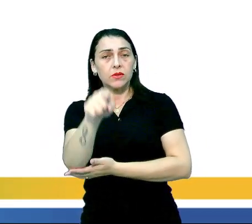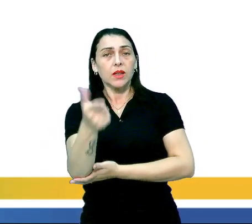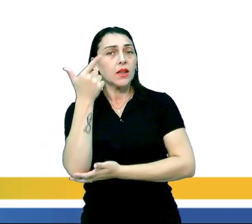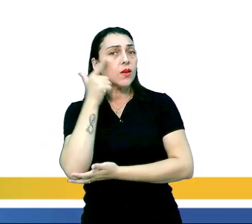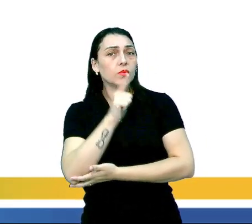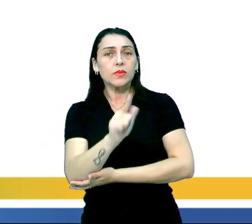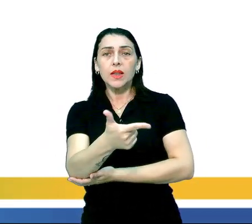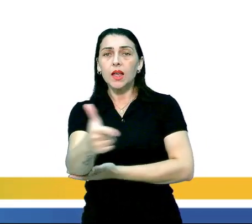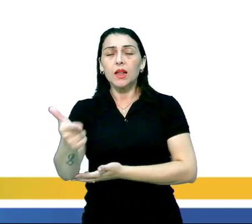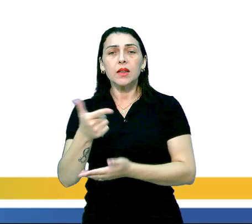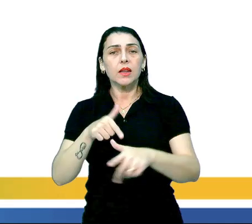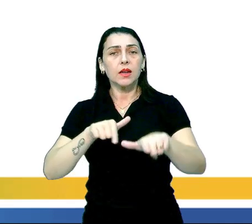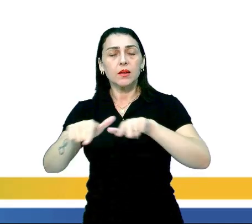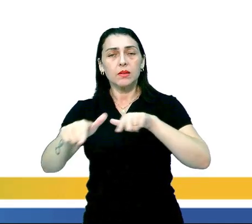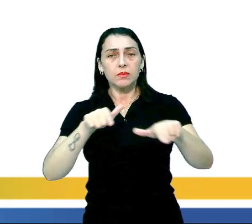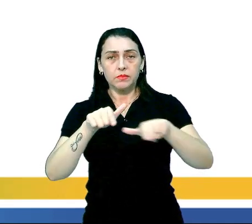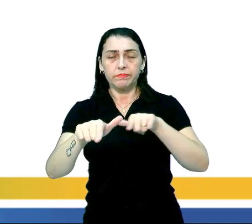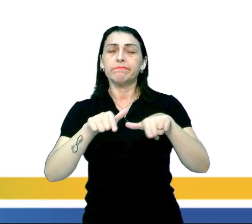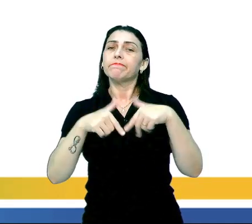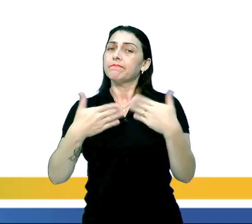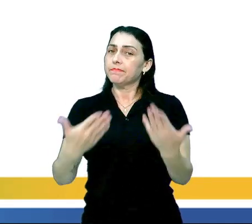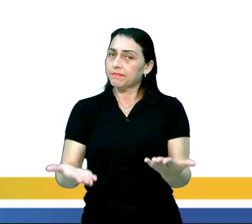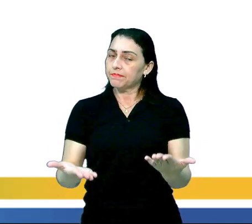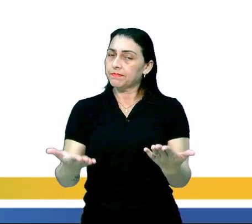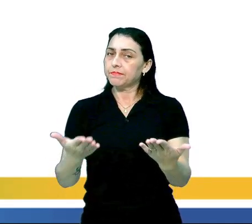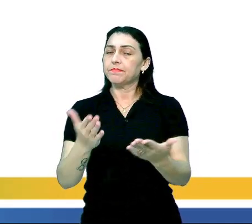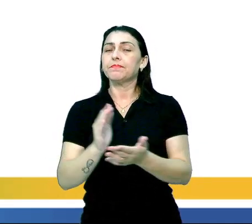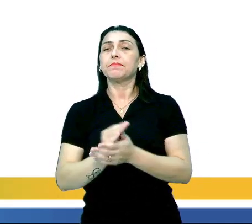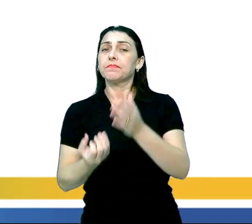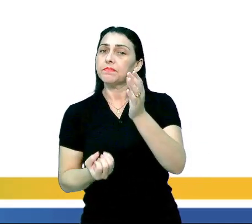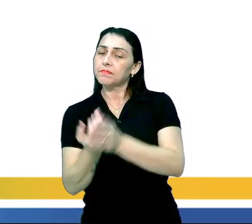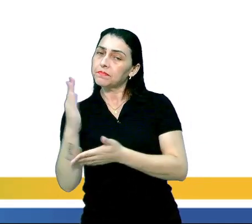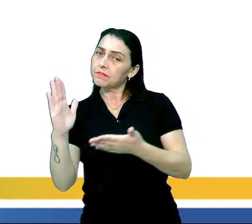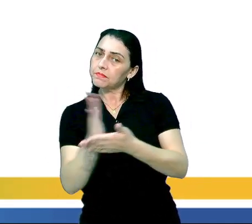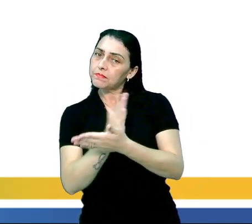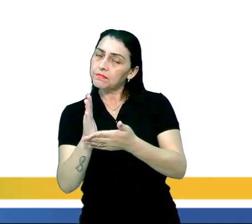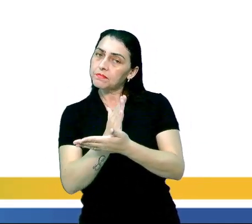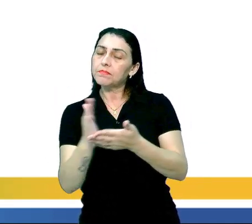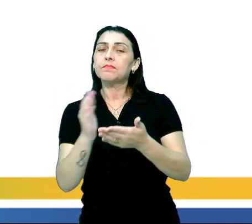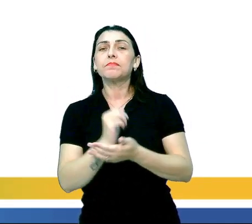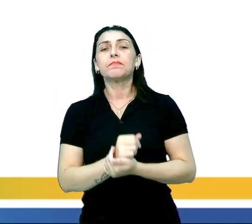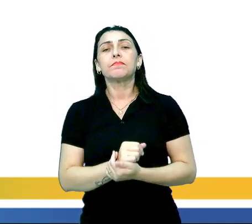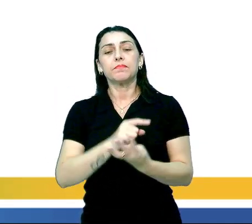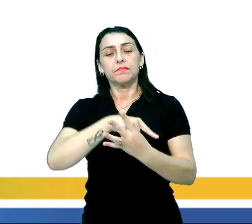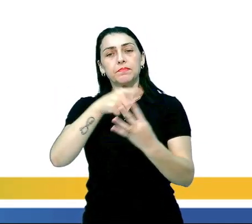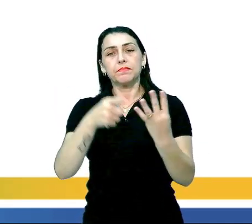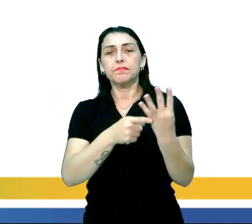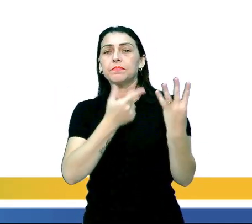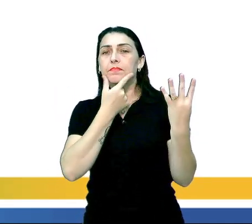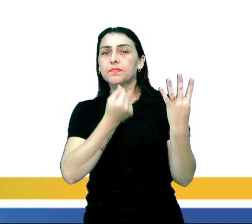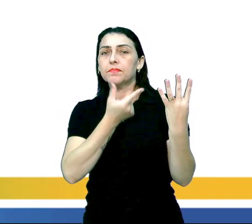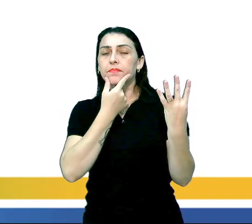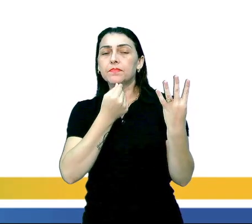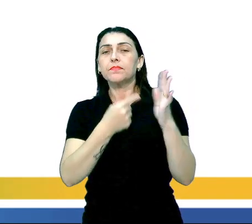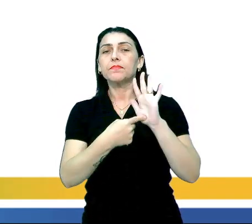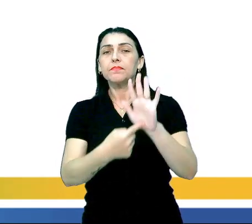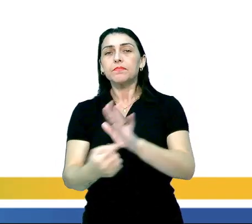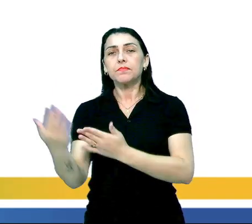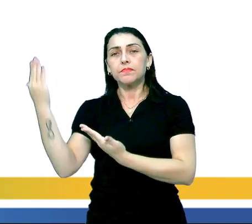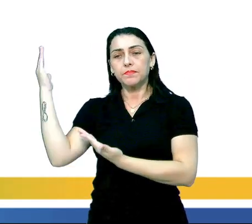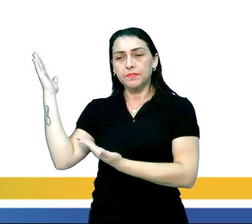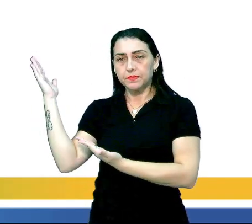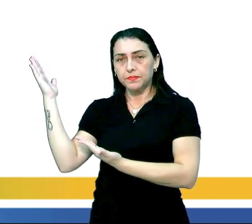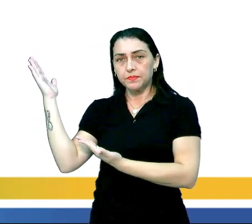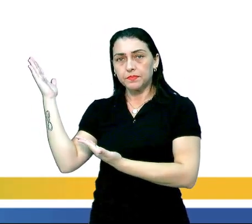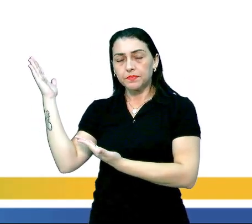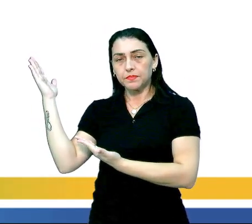venha trabalhar e sem que você venha, digamos assim, a produzir alguma coisa. Esses 4 homens que estão aparecendo na